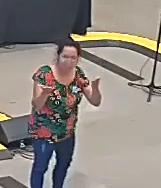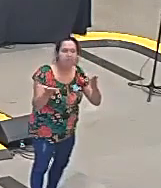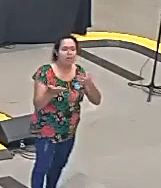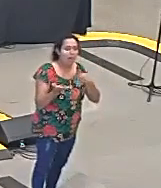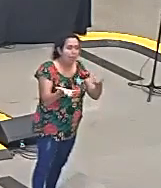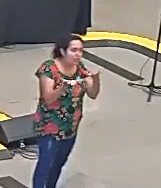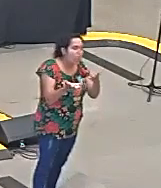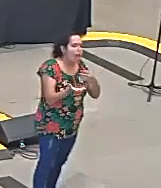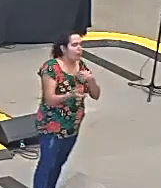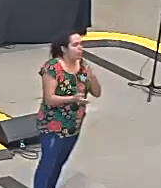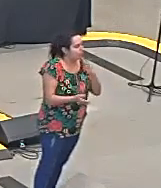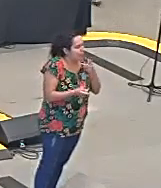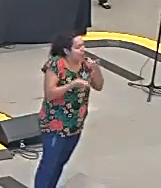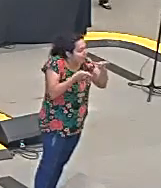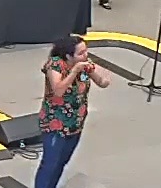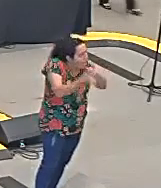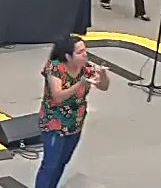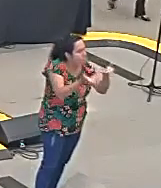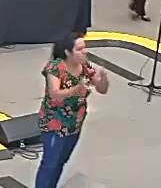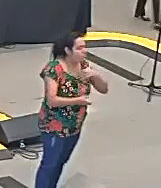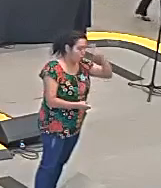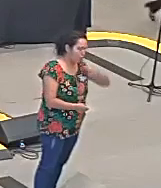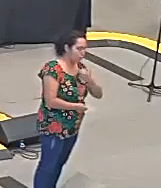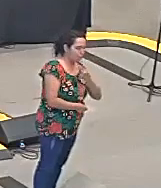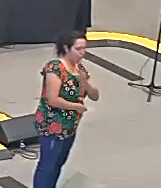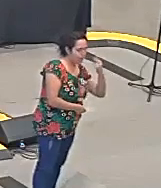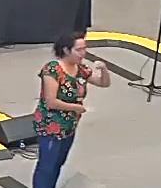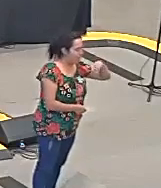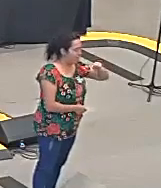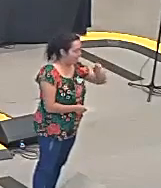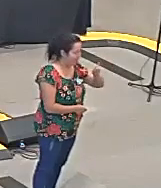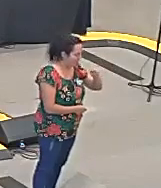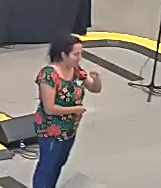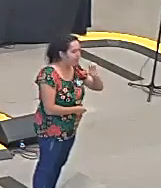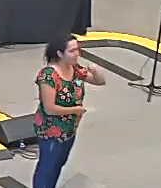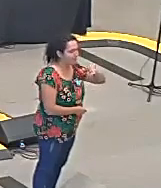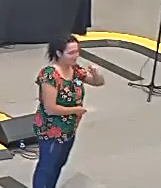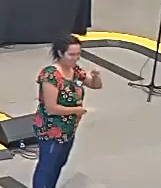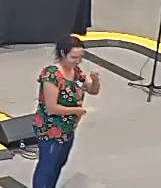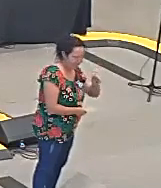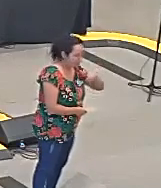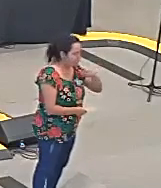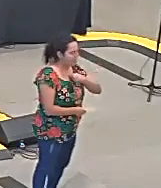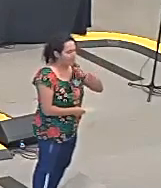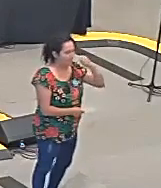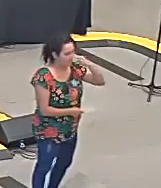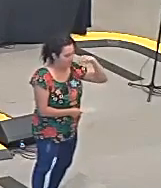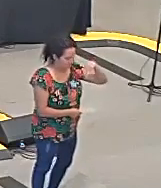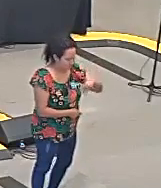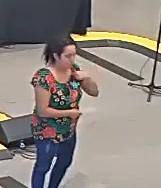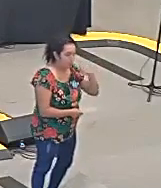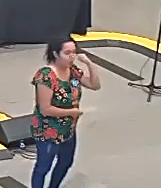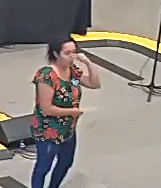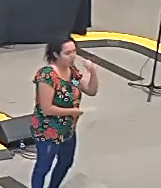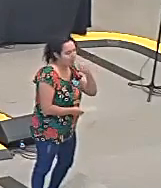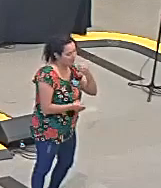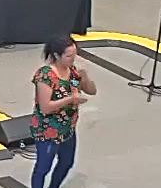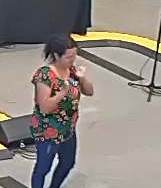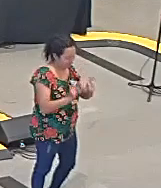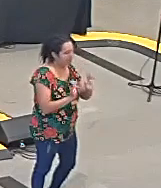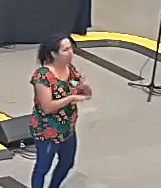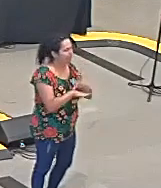todos vocês. E eu quero falar sobre mim, eu, Maria Emília, esse é meu